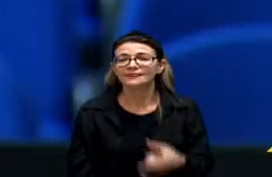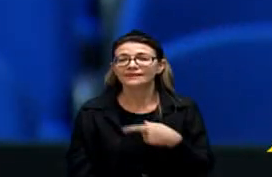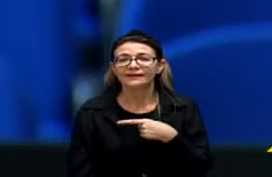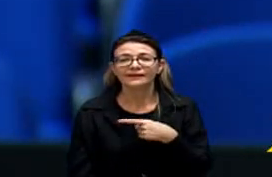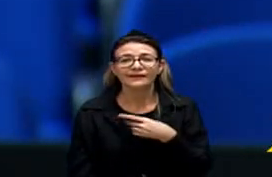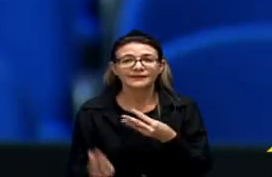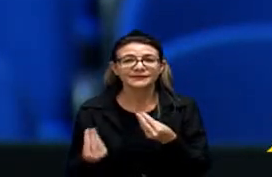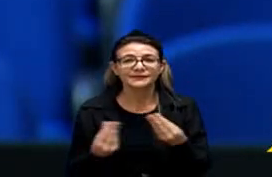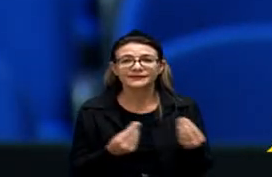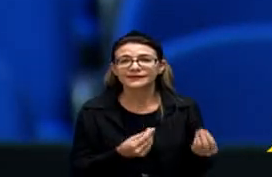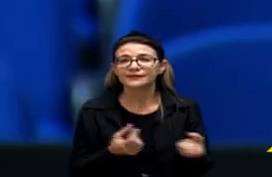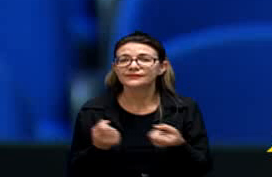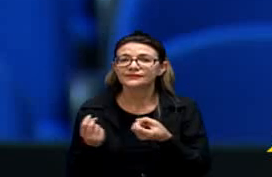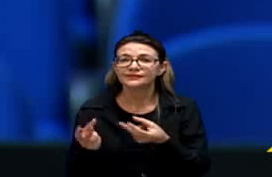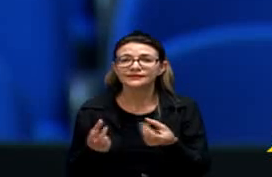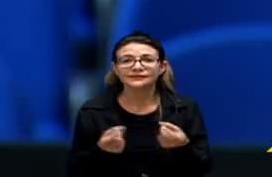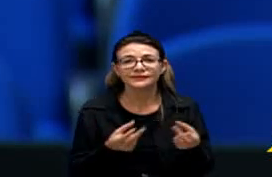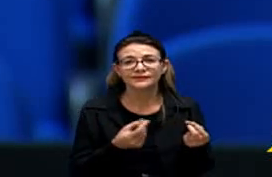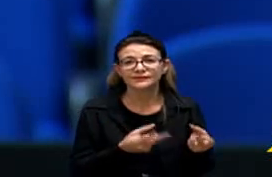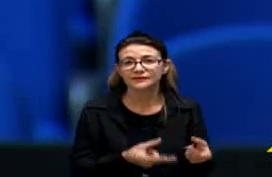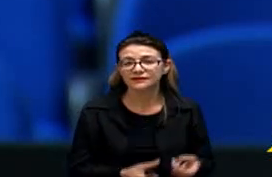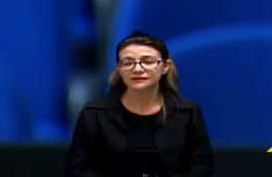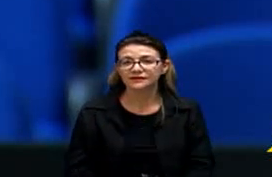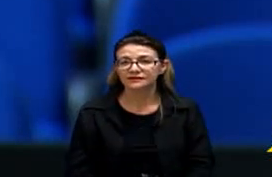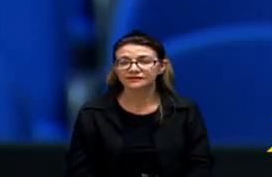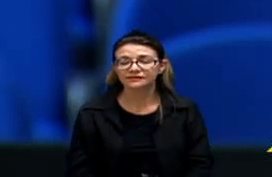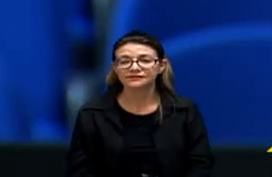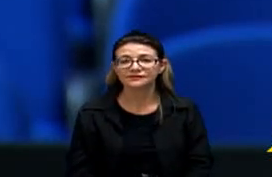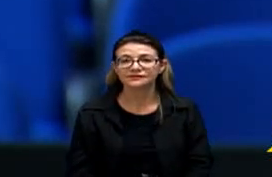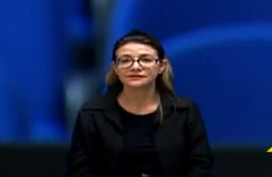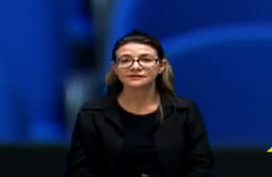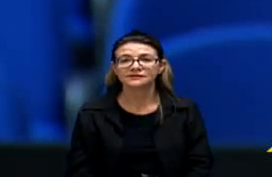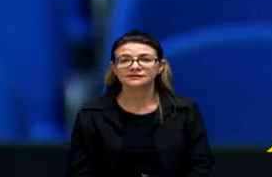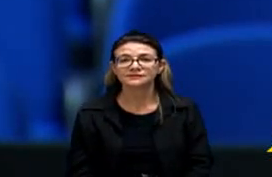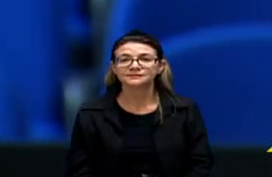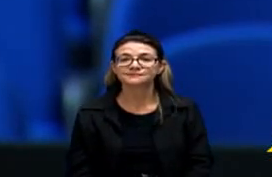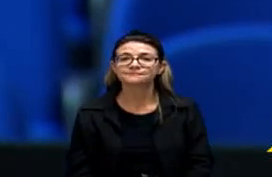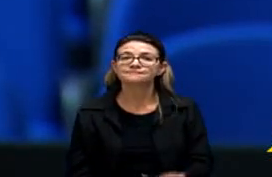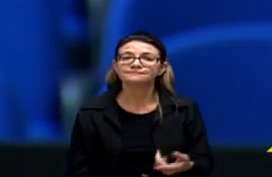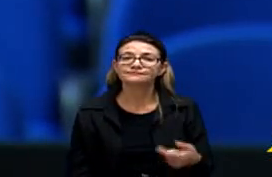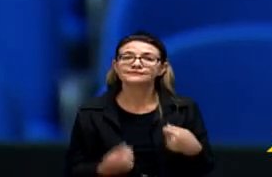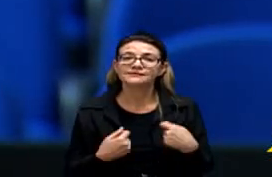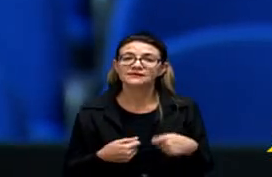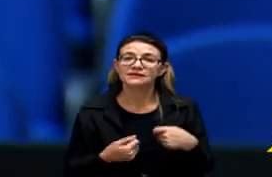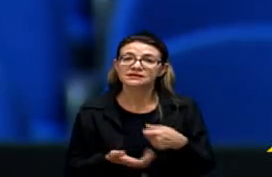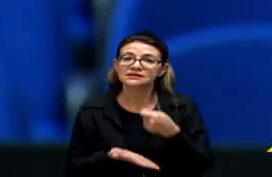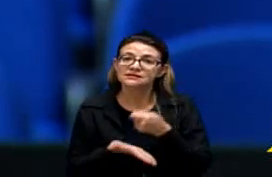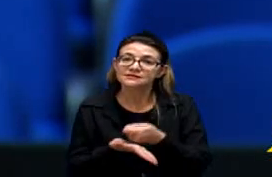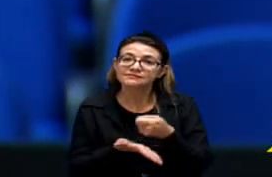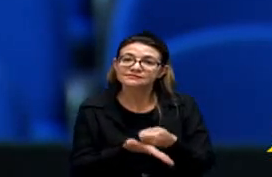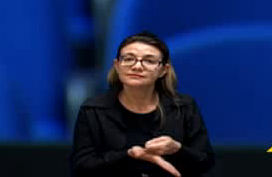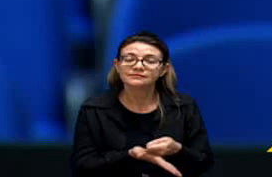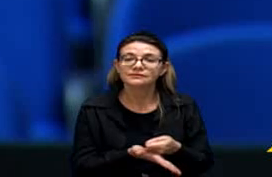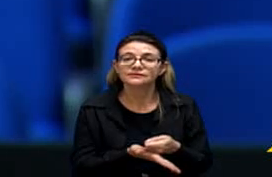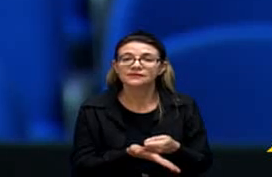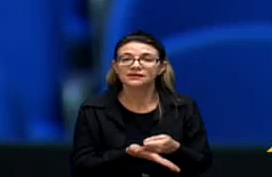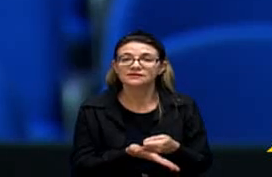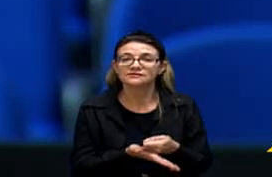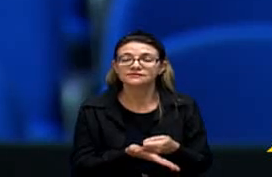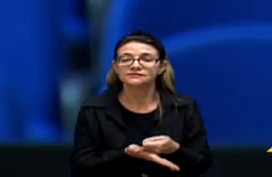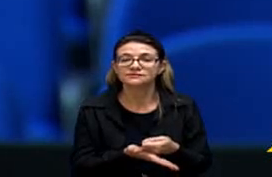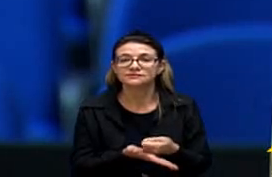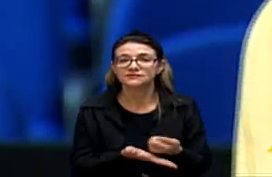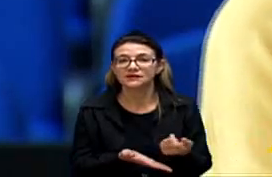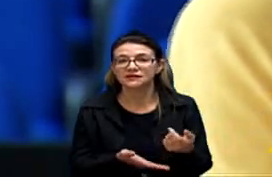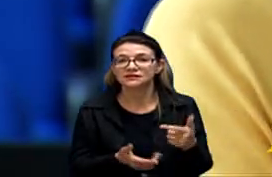né de exploração muitas vezes que a gente vive comentando aqui mas de cobrar uma Agilidade de quem faz as entregas mas